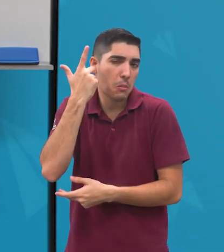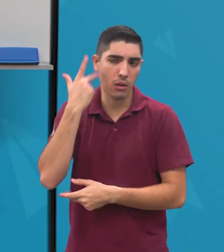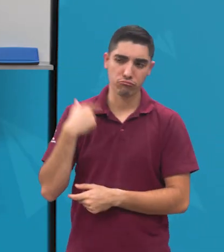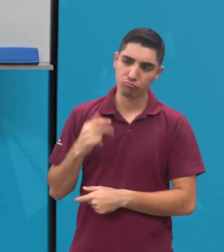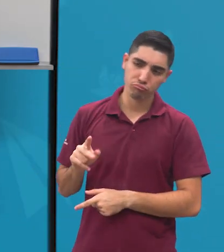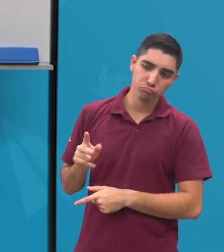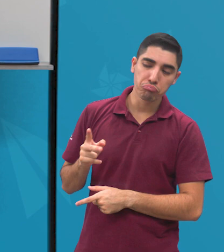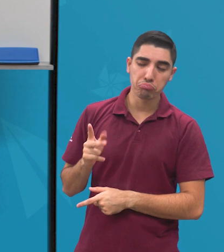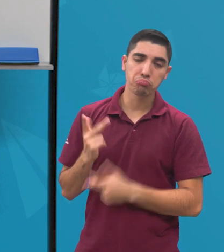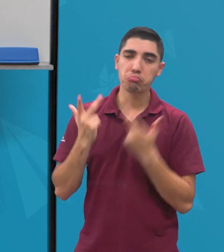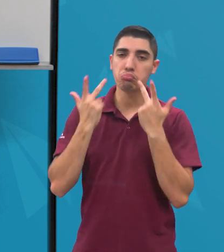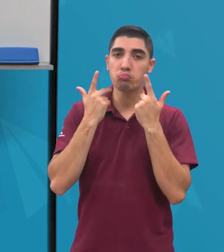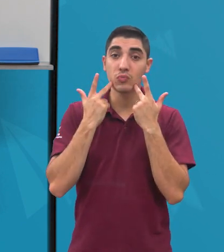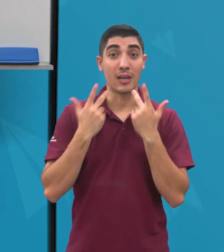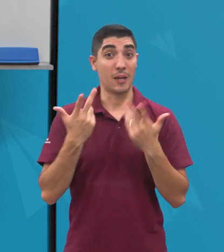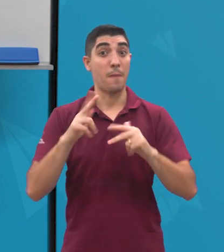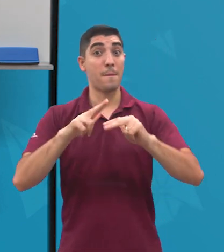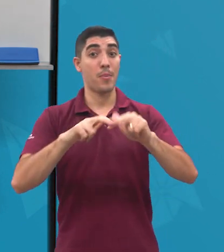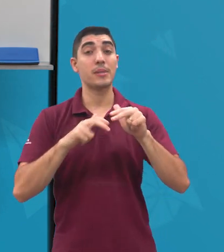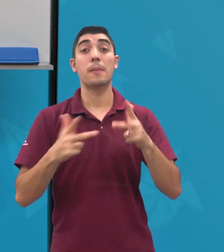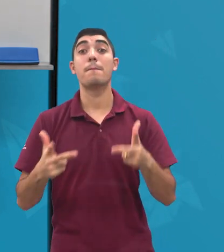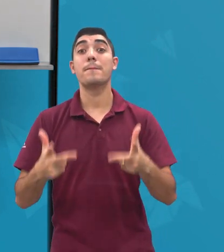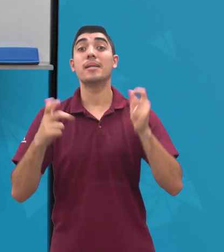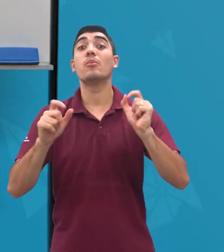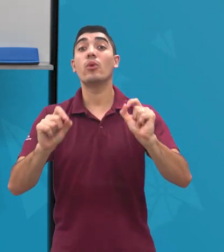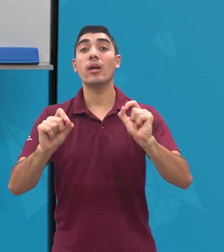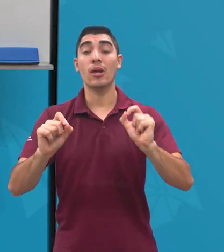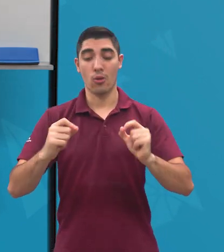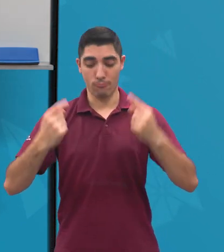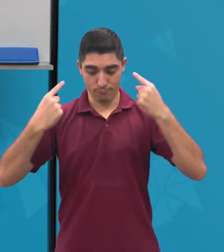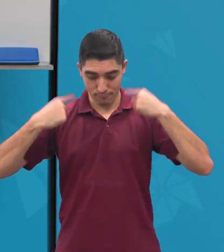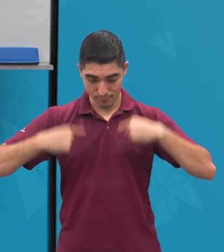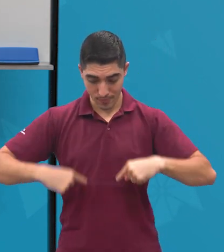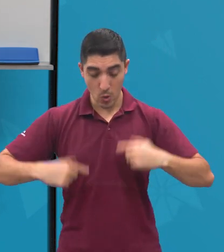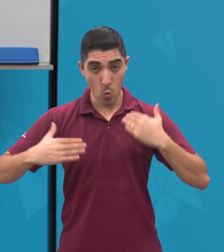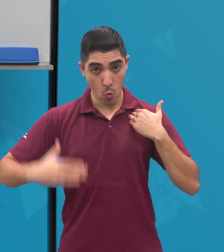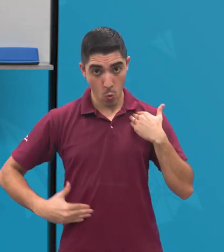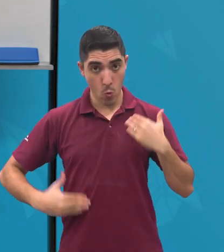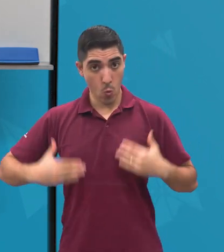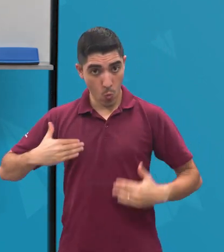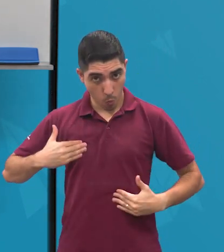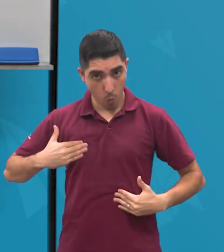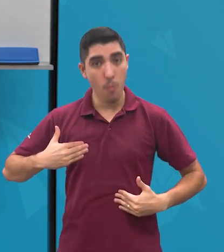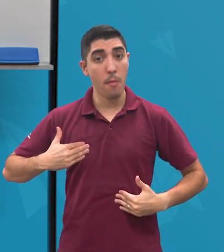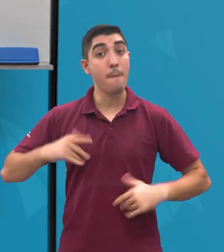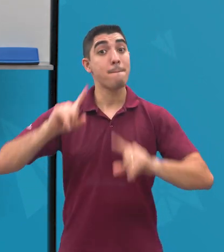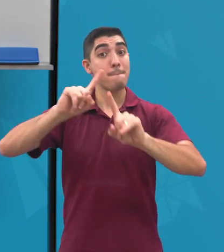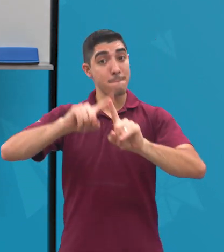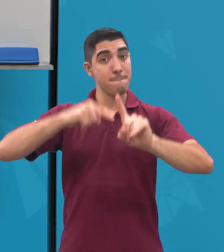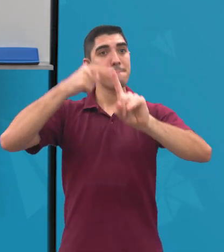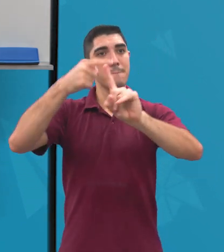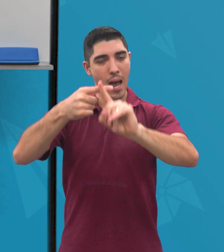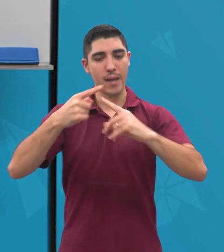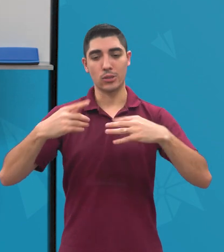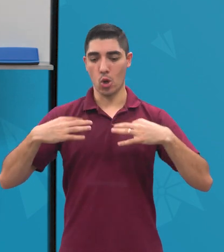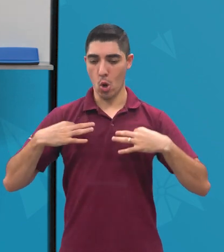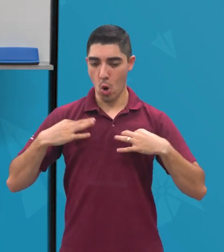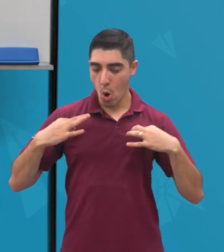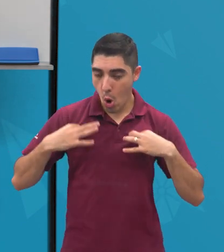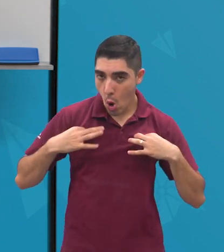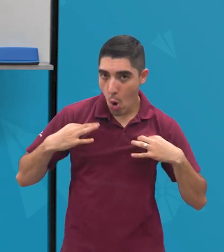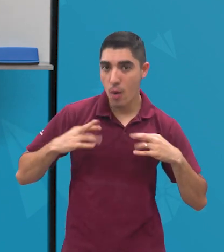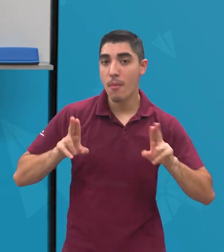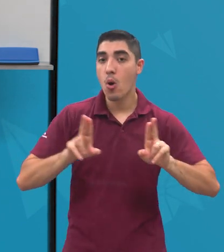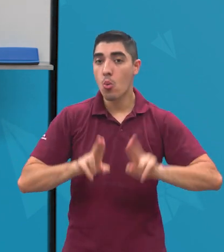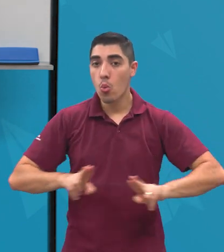entre os nossos corpos e todo o aparato cultural que nós